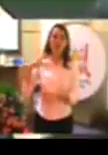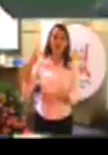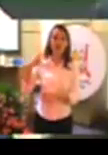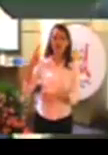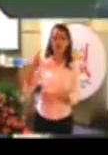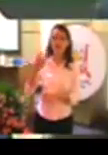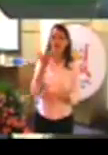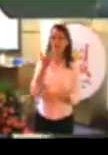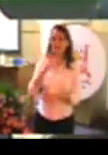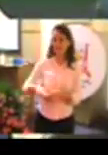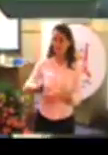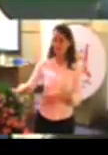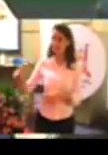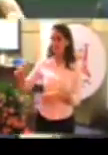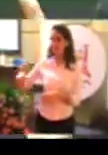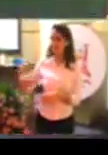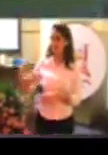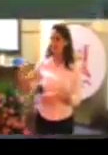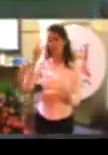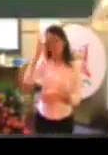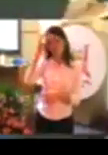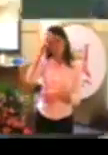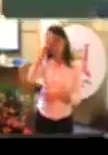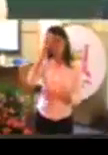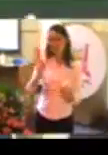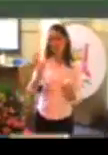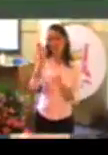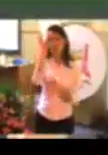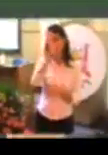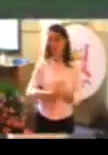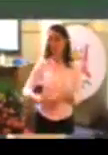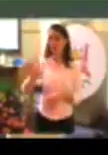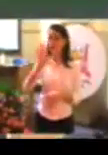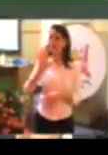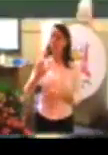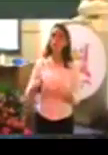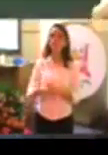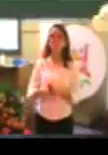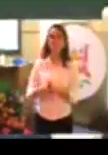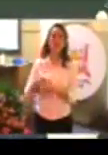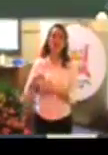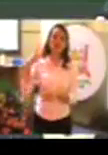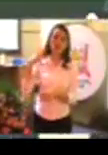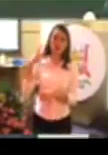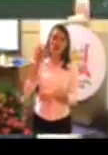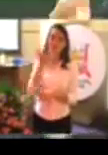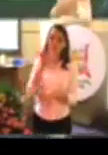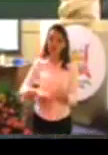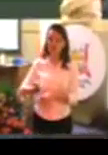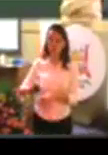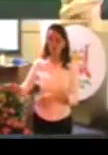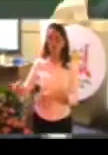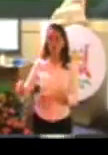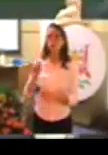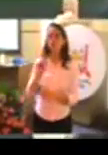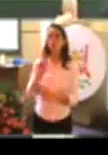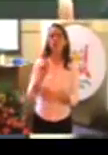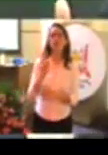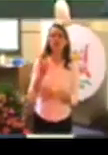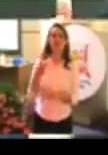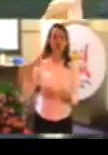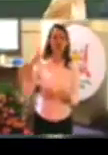se tem ainda aqui, mas hoje já tem espalhado pelo país. O vereador mirim é aquele